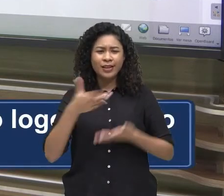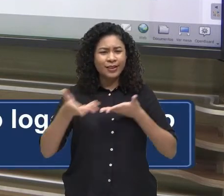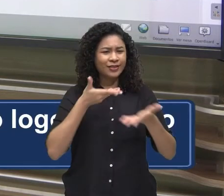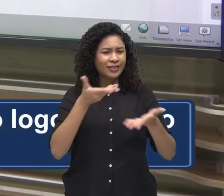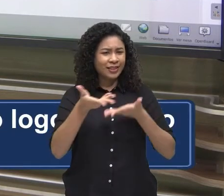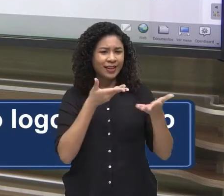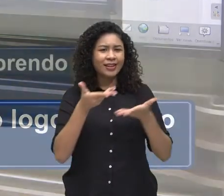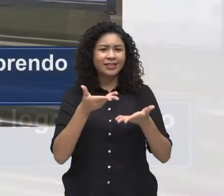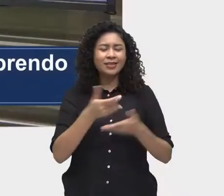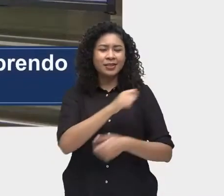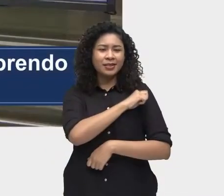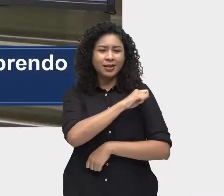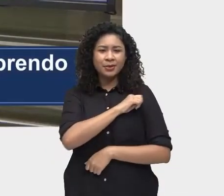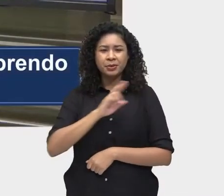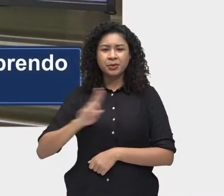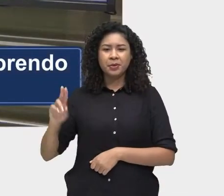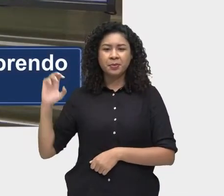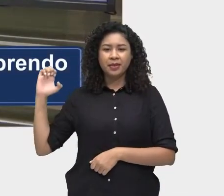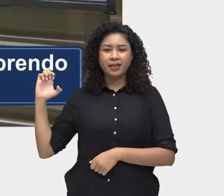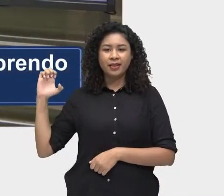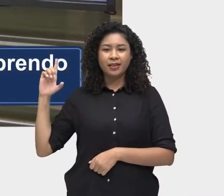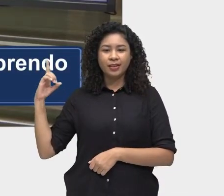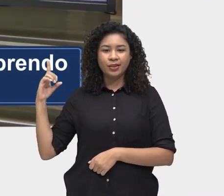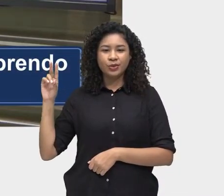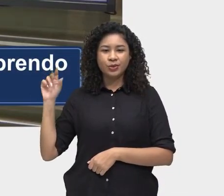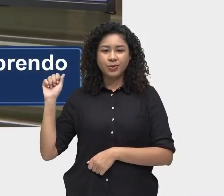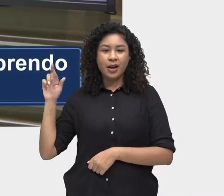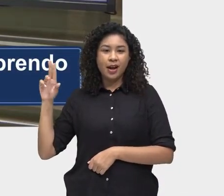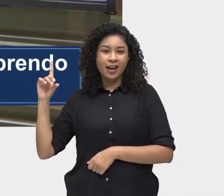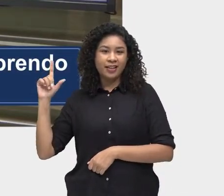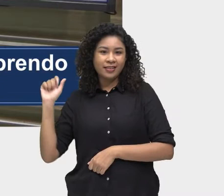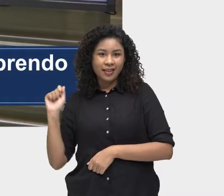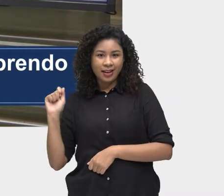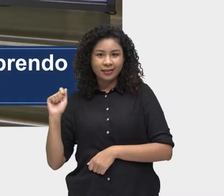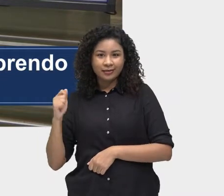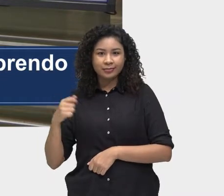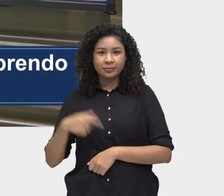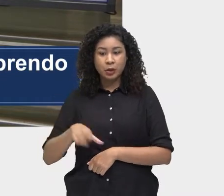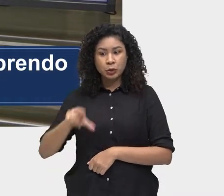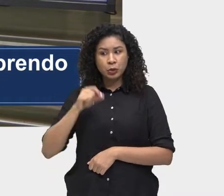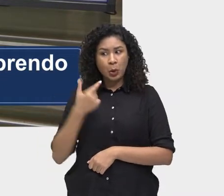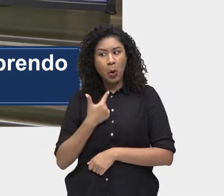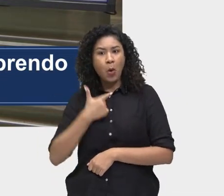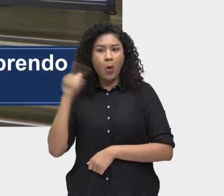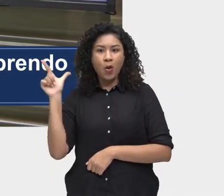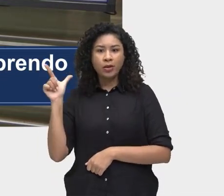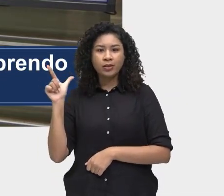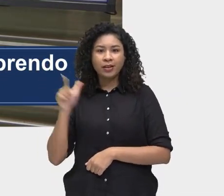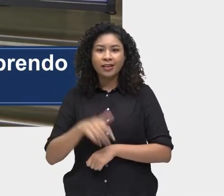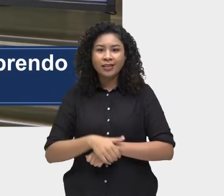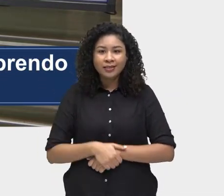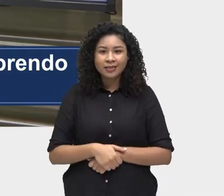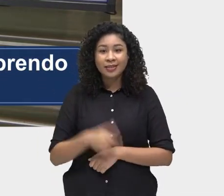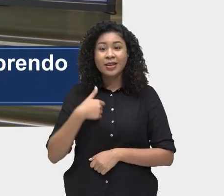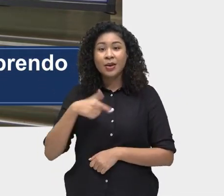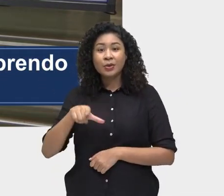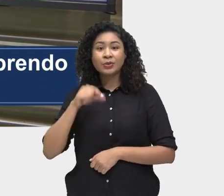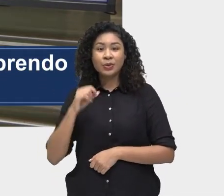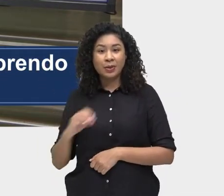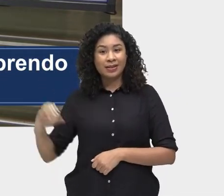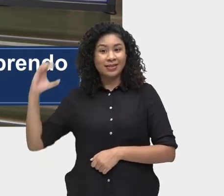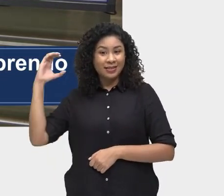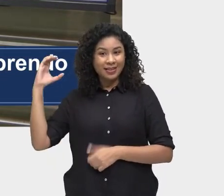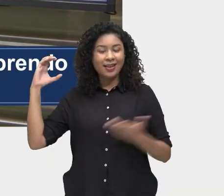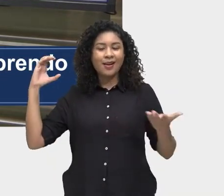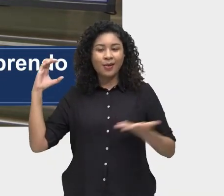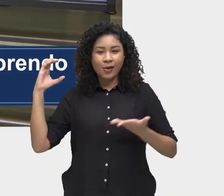participação da Eduarda, né, que colocou assim: mudei de ideia, vou nascer, se errar logo logo eu aprendo.